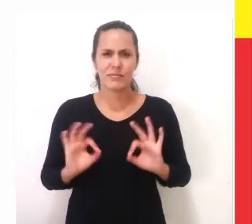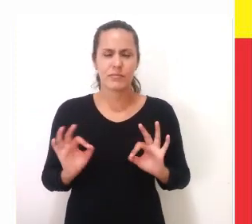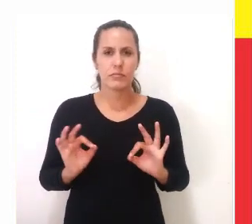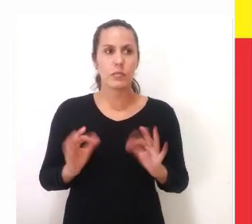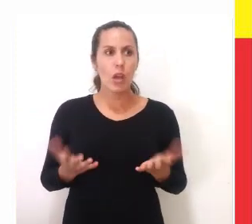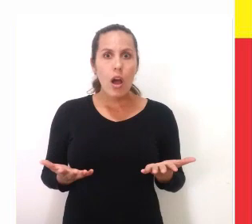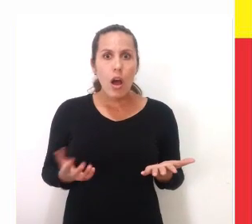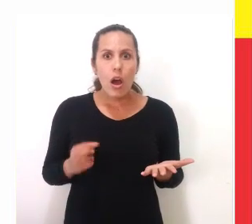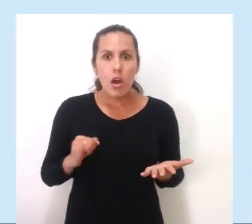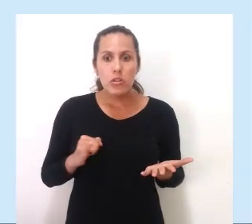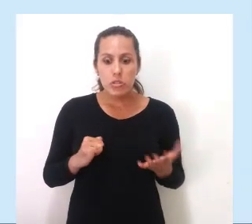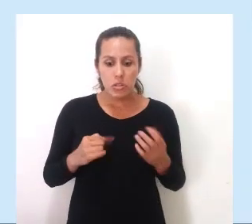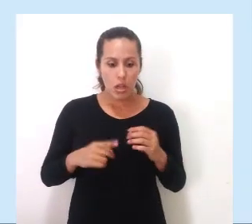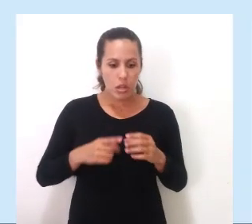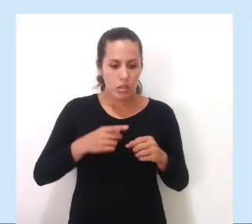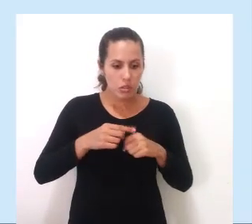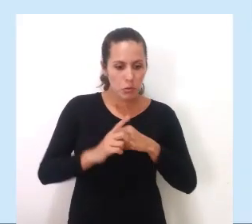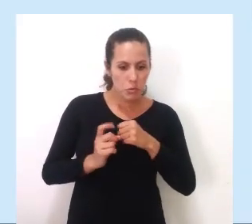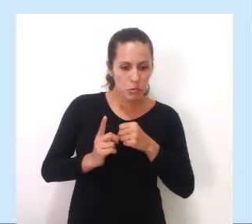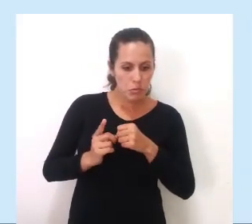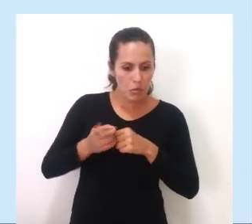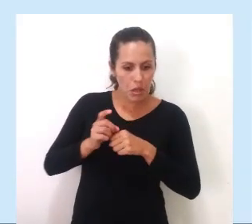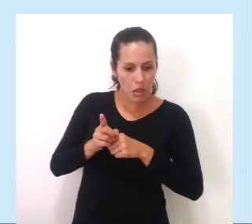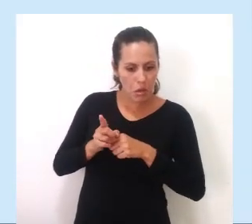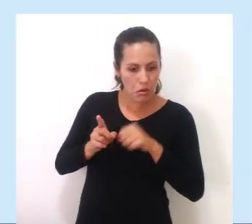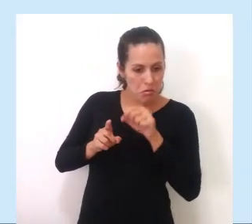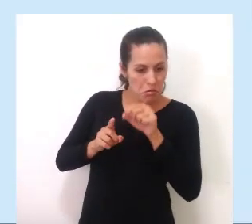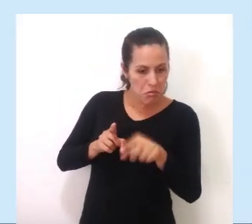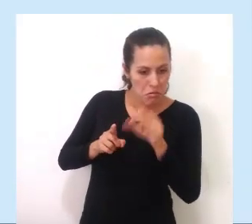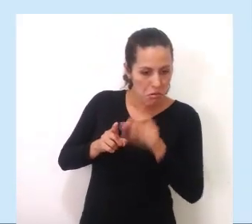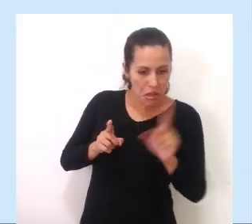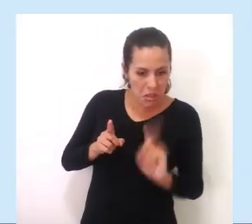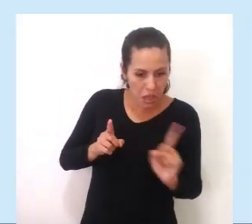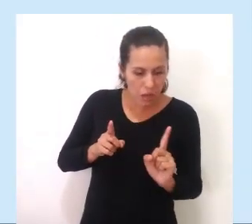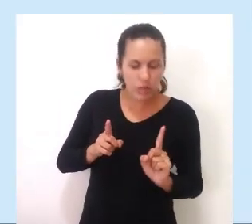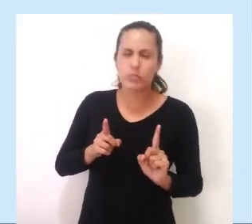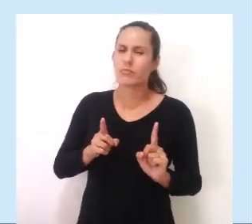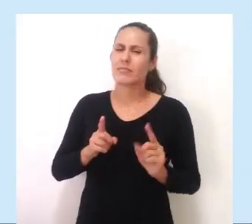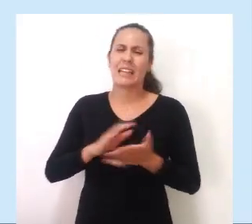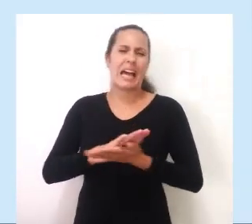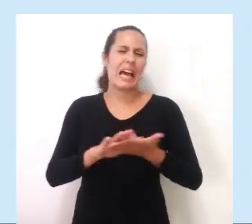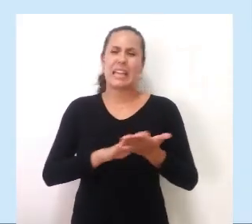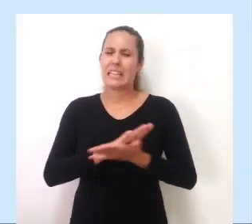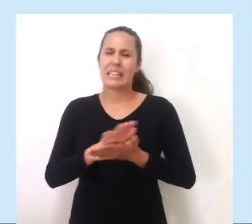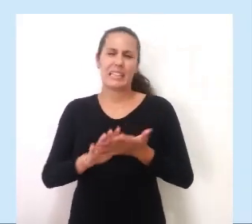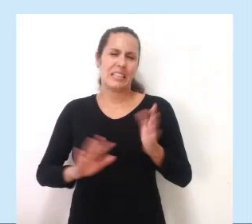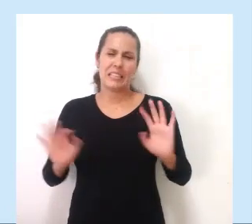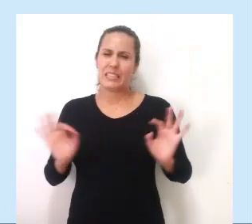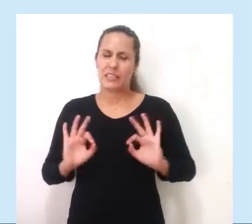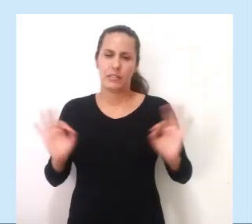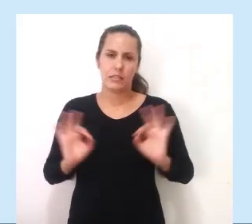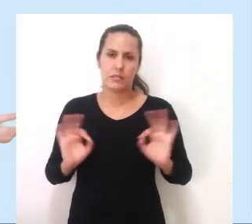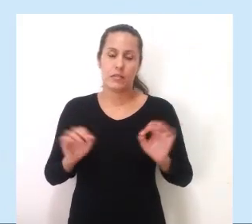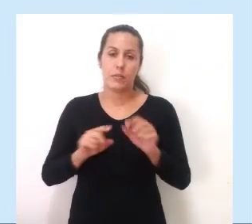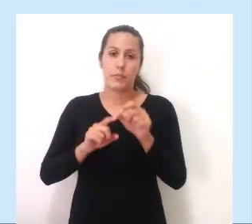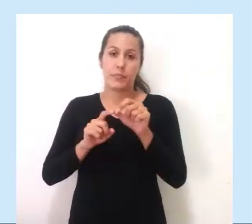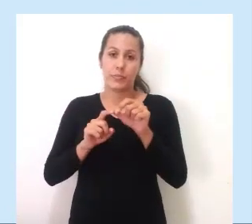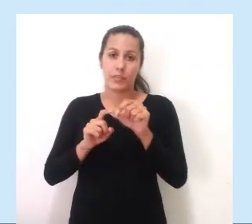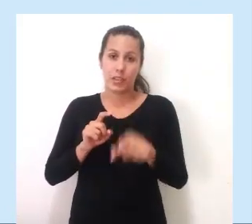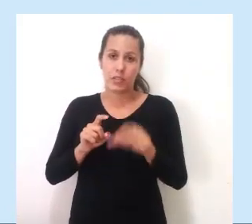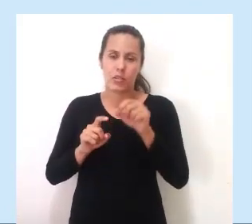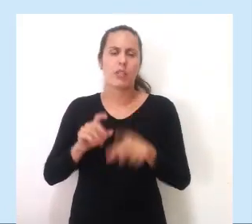subir. Dantas, se o espermatozoide não sobe, eu não vou ejacular mais? Não tem nada a